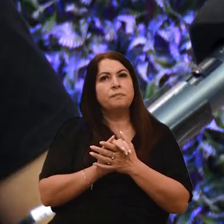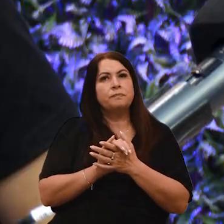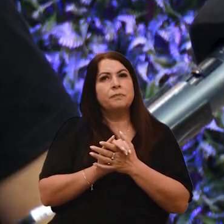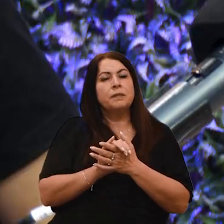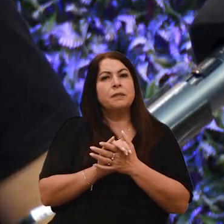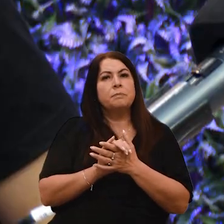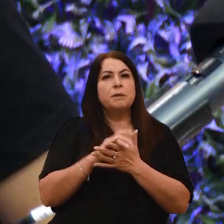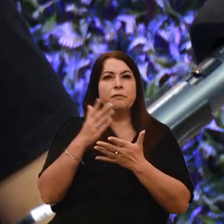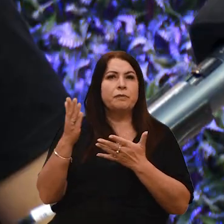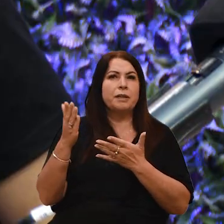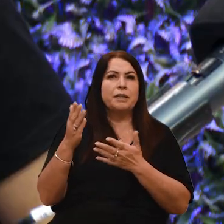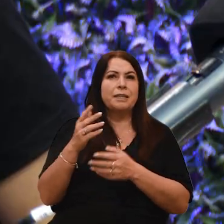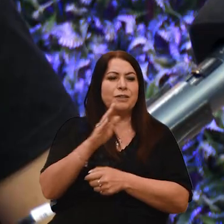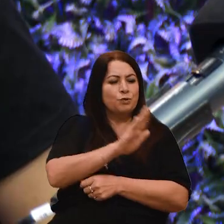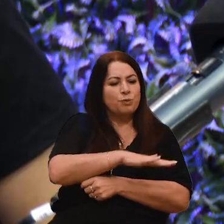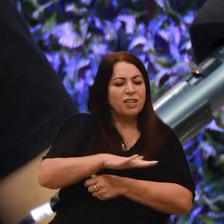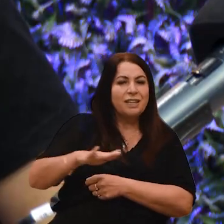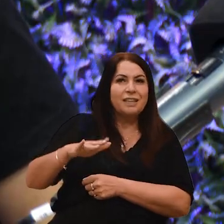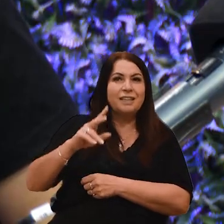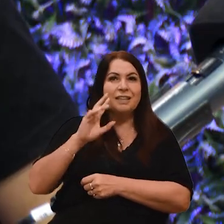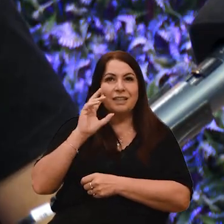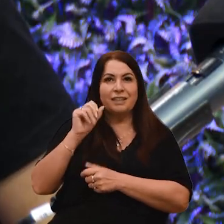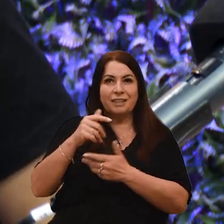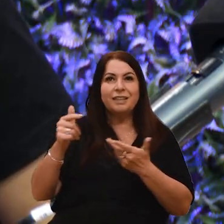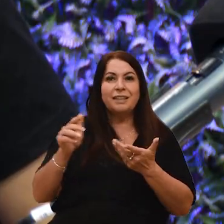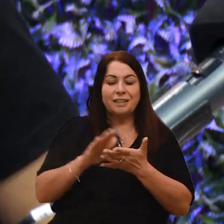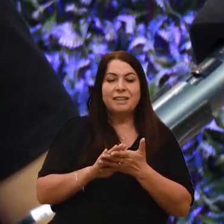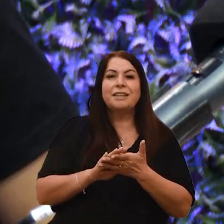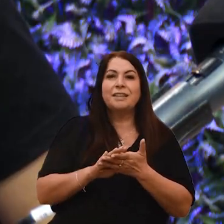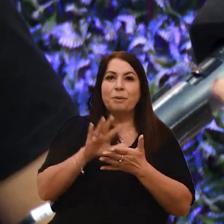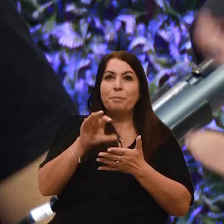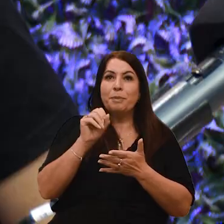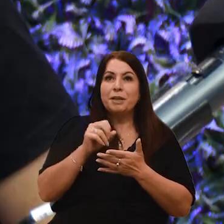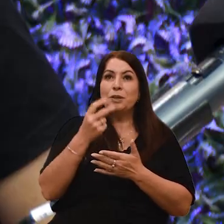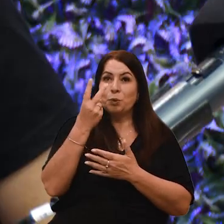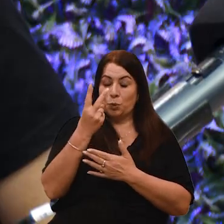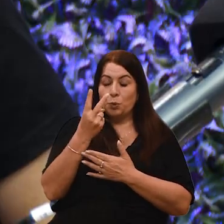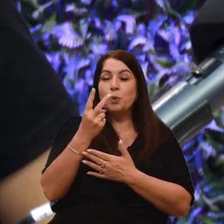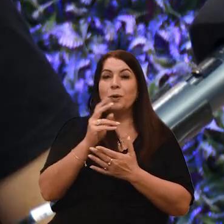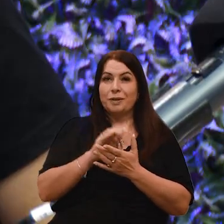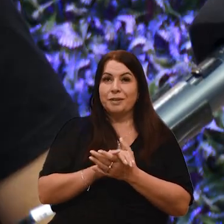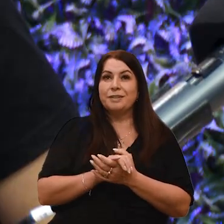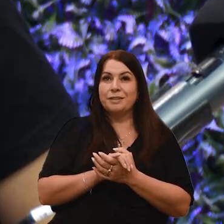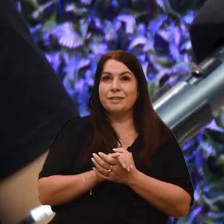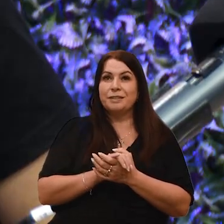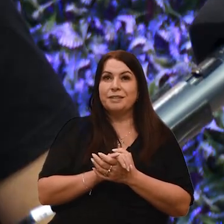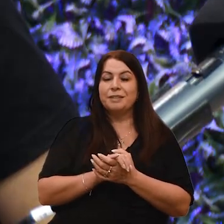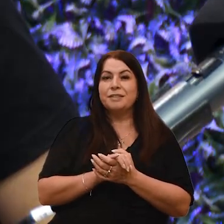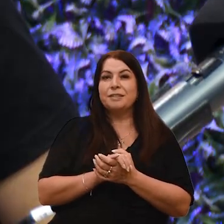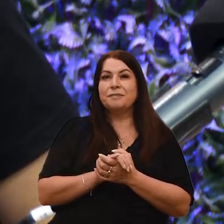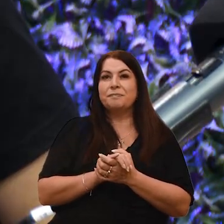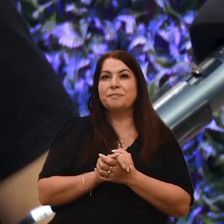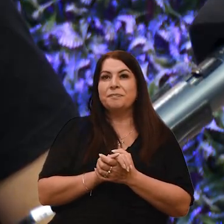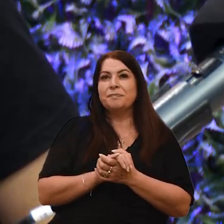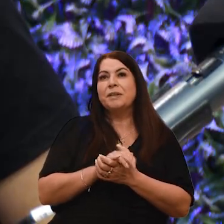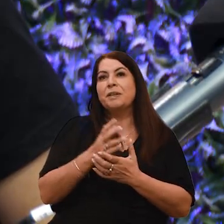Mas vem desde os menores. Sim, eu peguei desde o uns... quinto, né? Eu Do peguei quinto ao 2. Os meus 2 eram... Eu peguei 2, porque